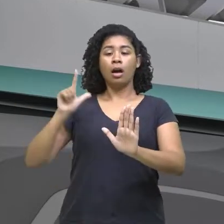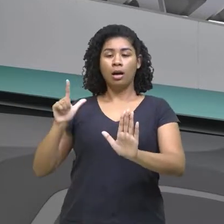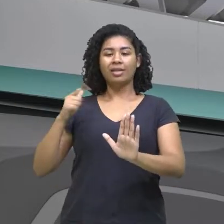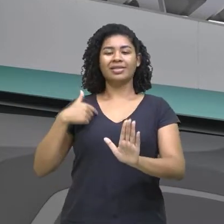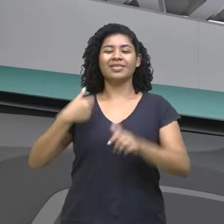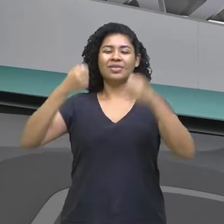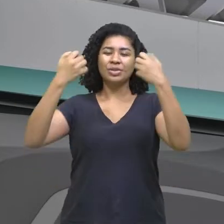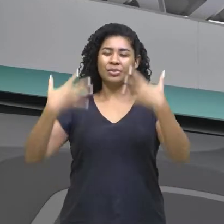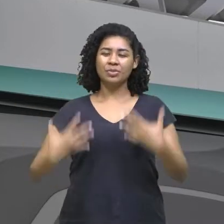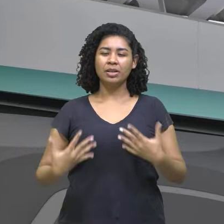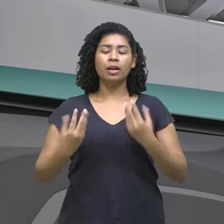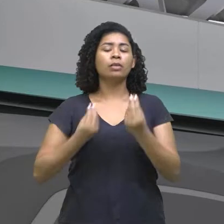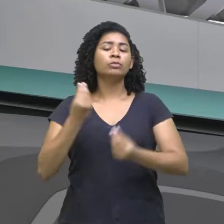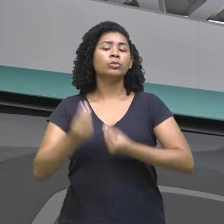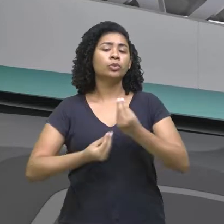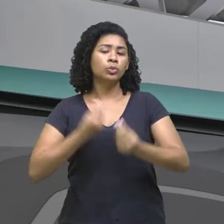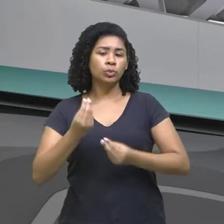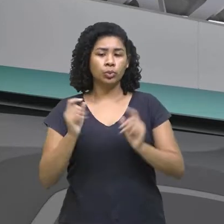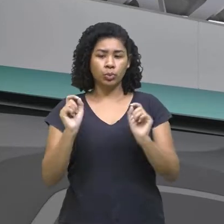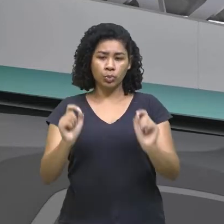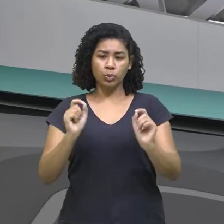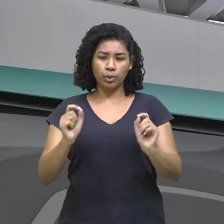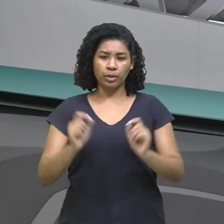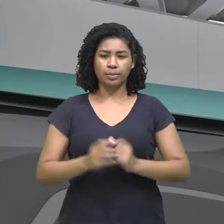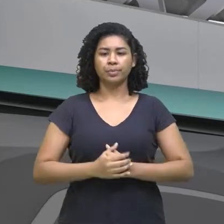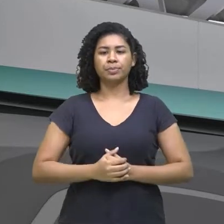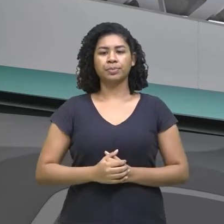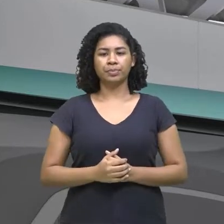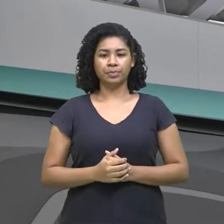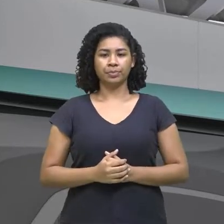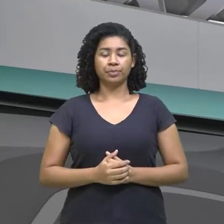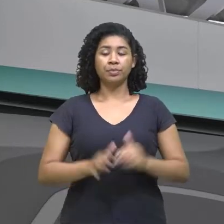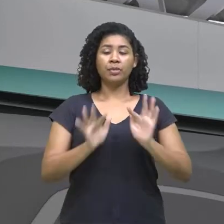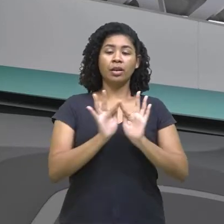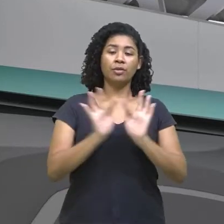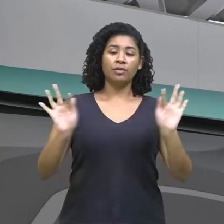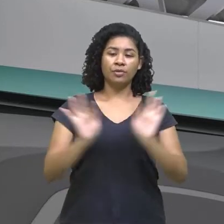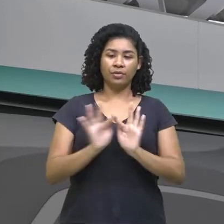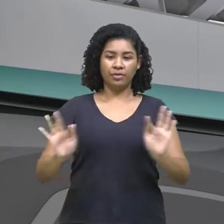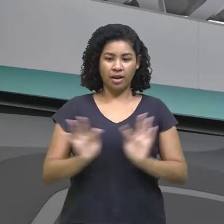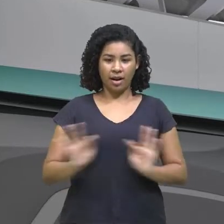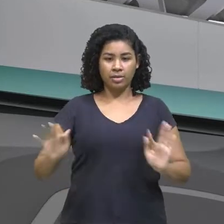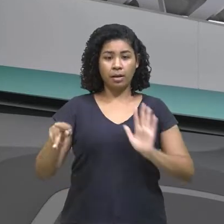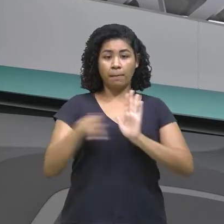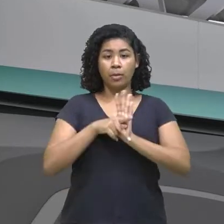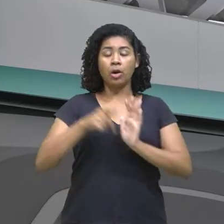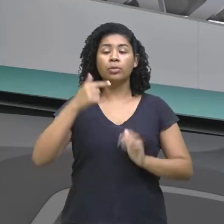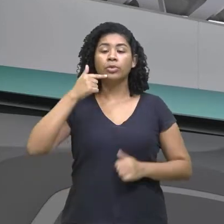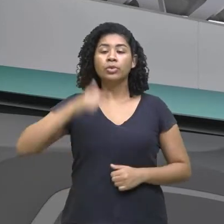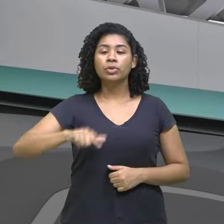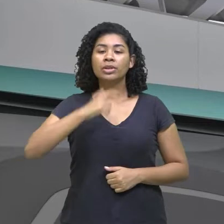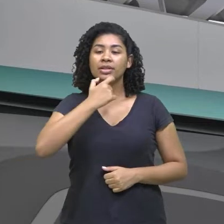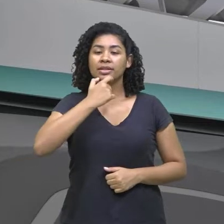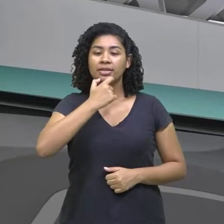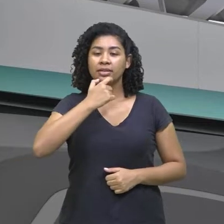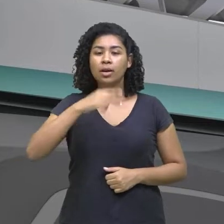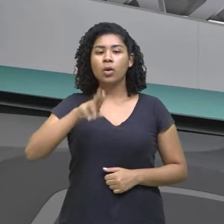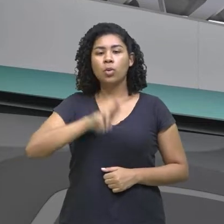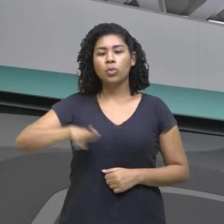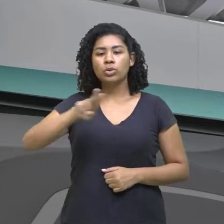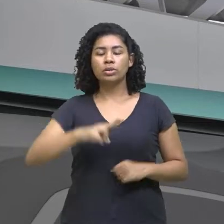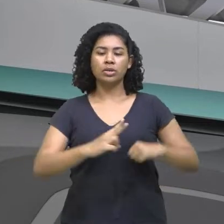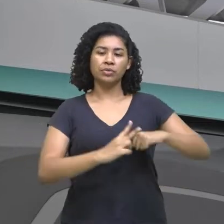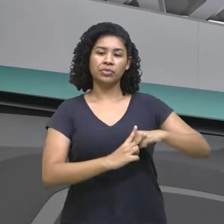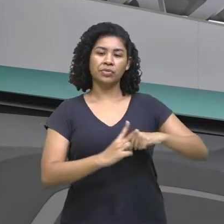junto com vocês as nossas frases em inglês utilizando o verbo